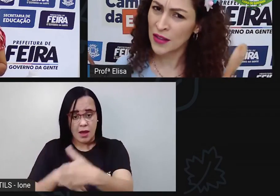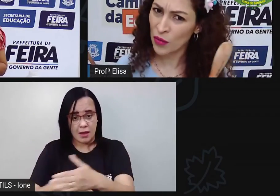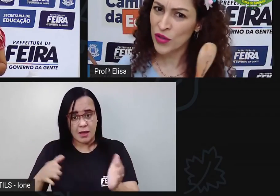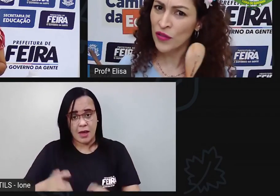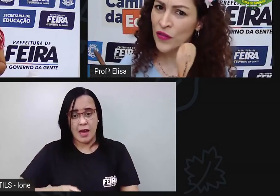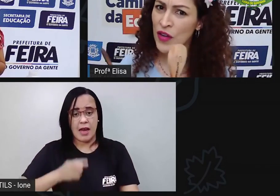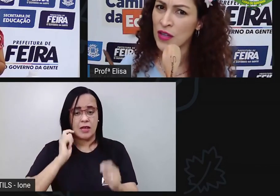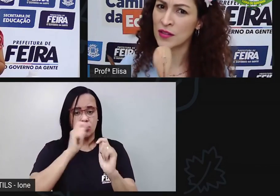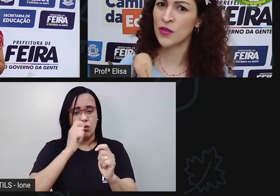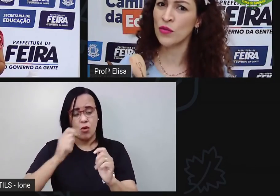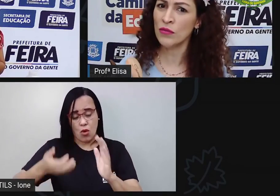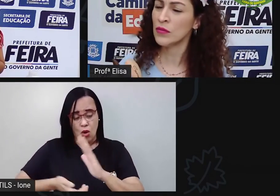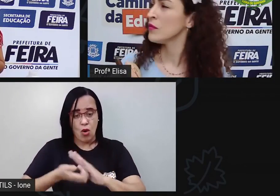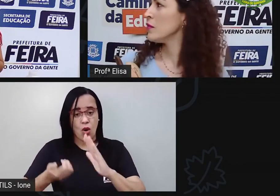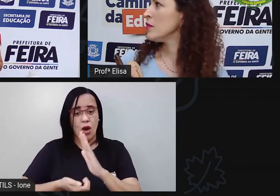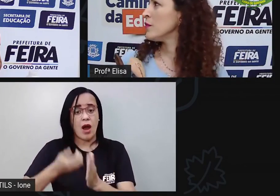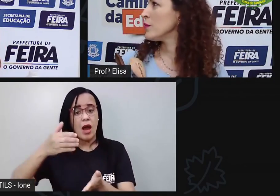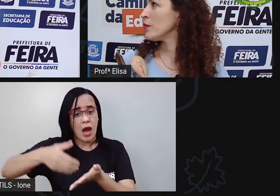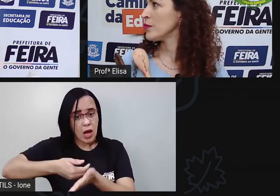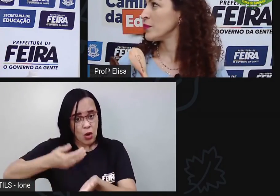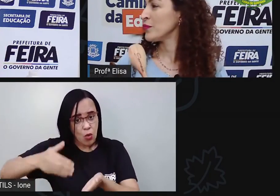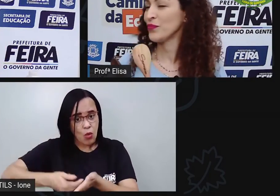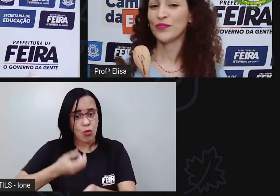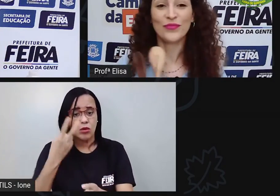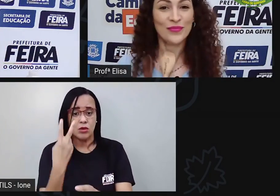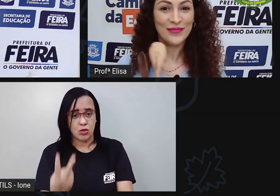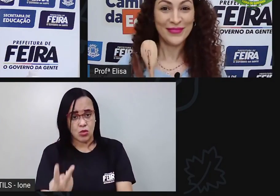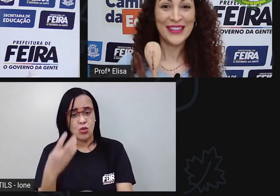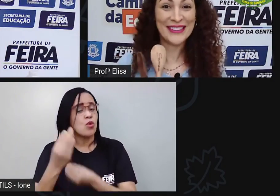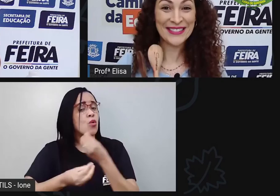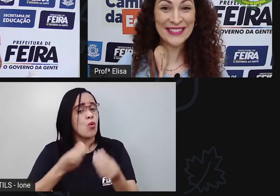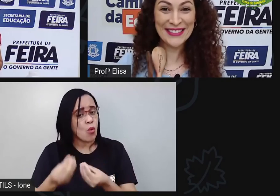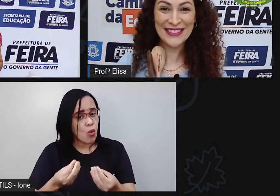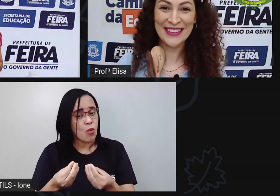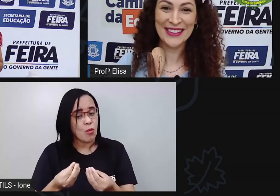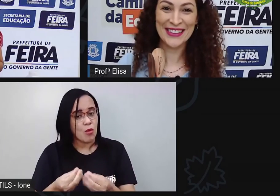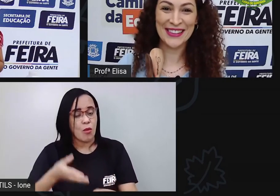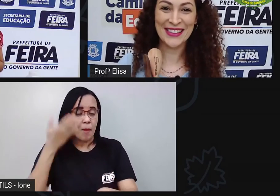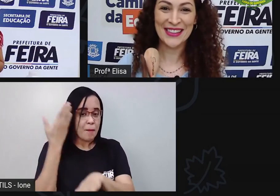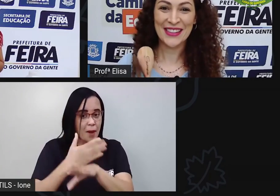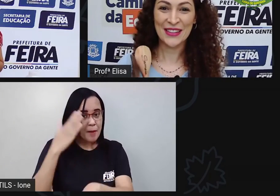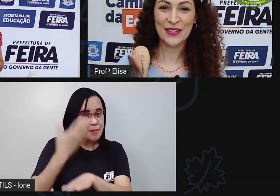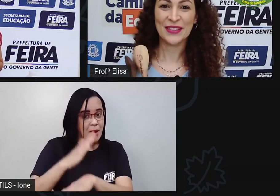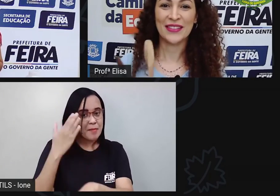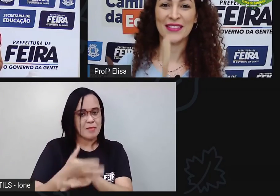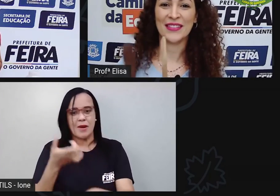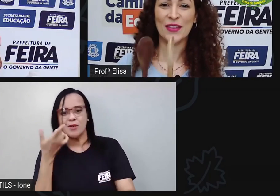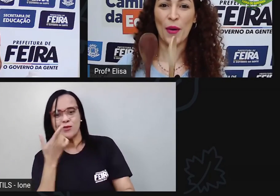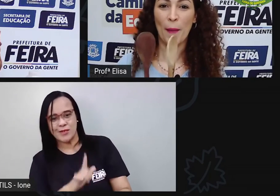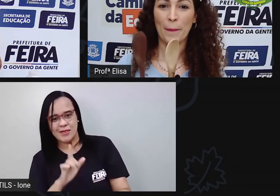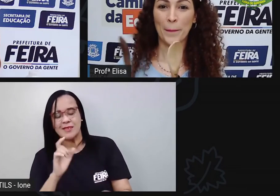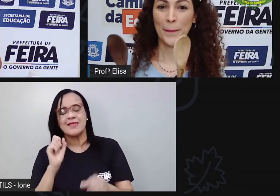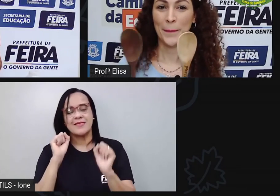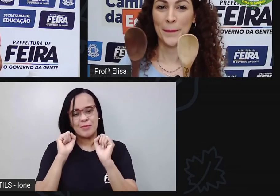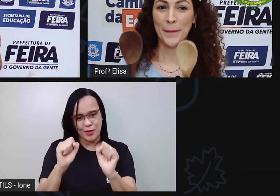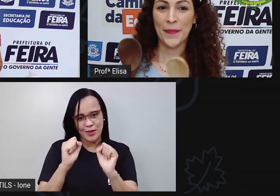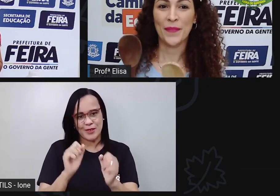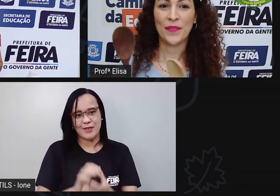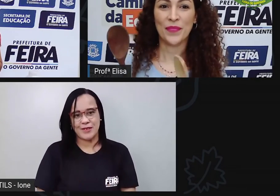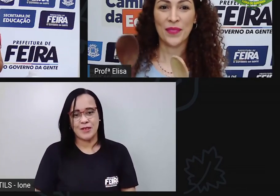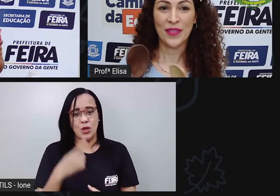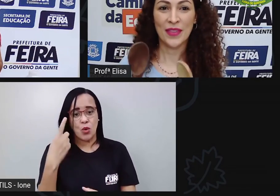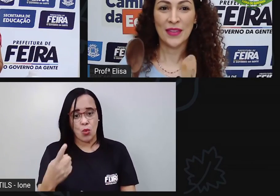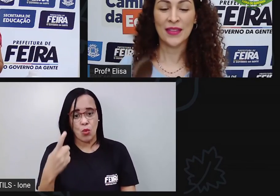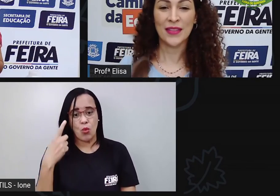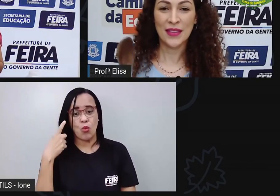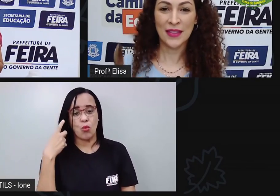vamos lá no difícil mas com prática consegue vamos lá nas ruas hoje tem Deus assim ó mundo